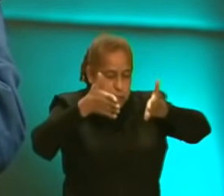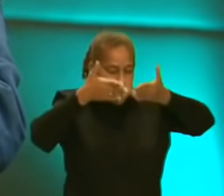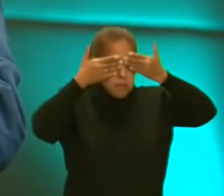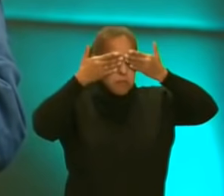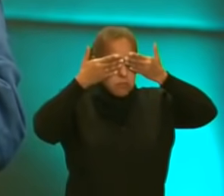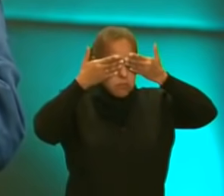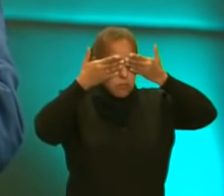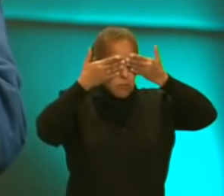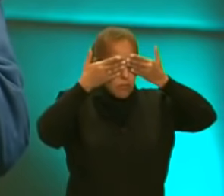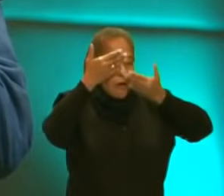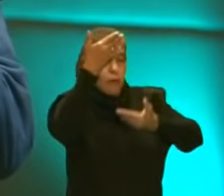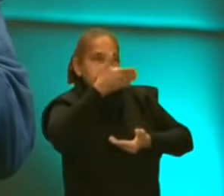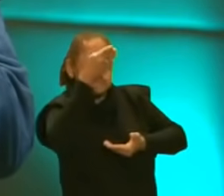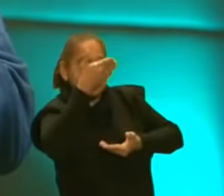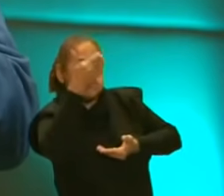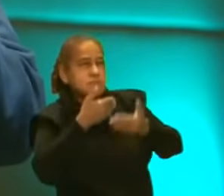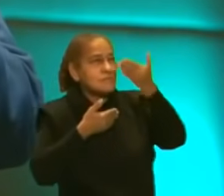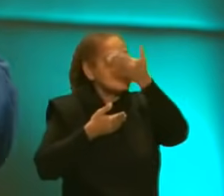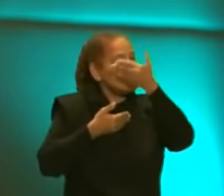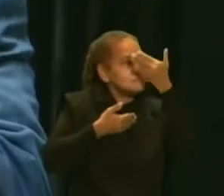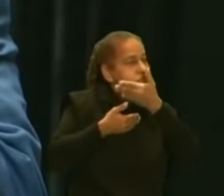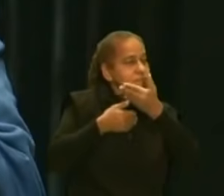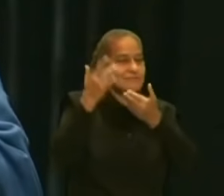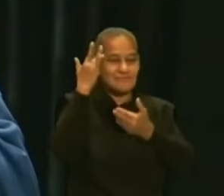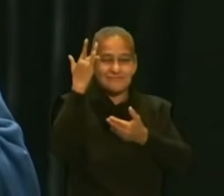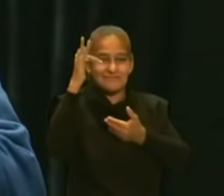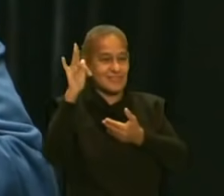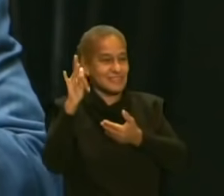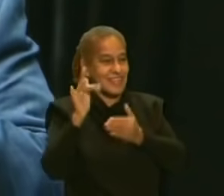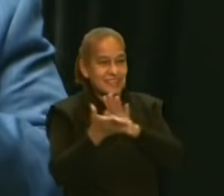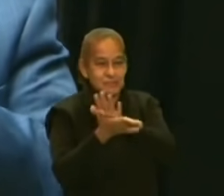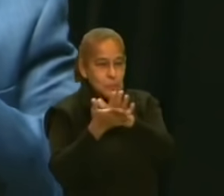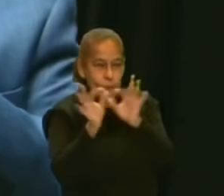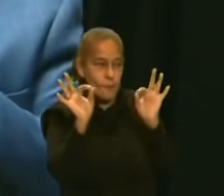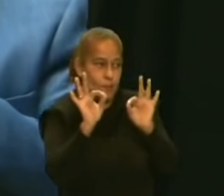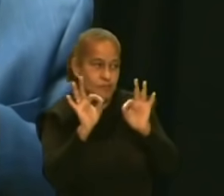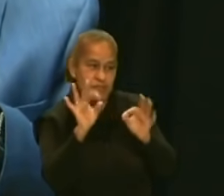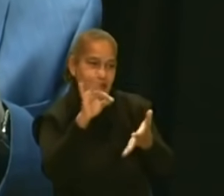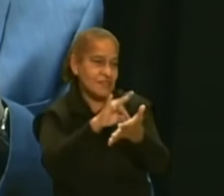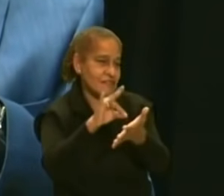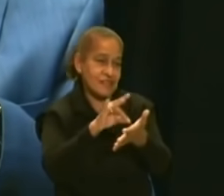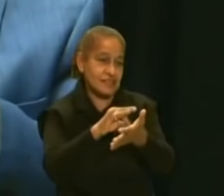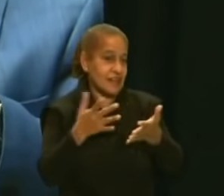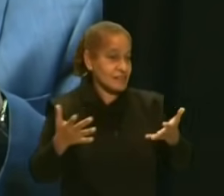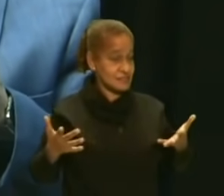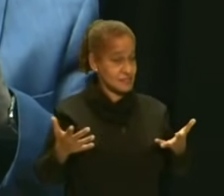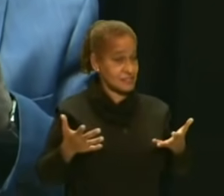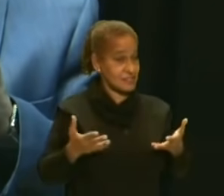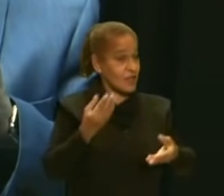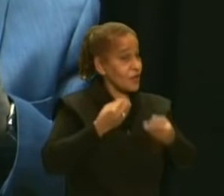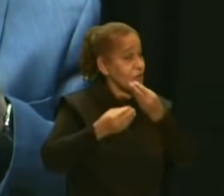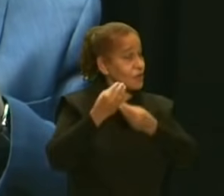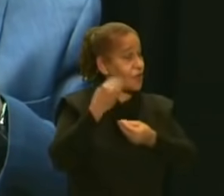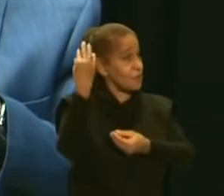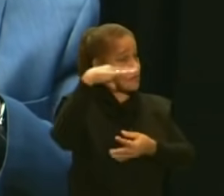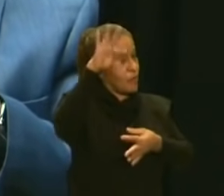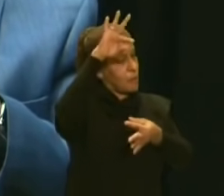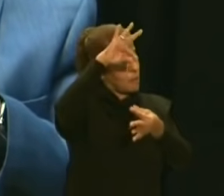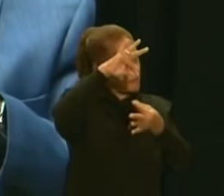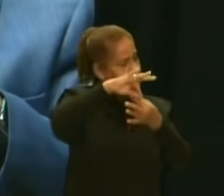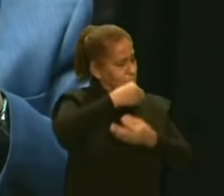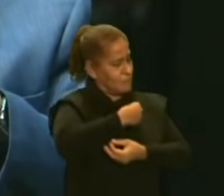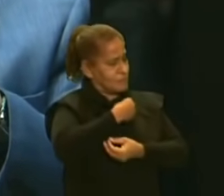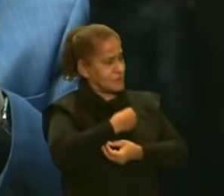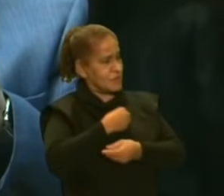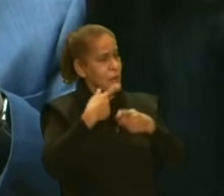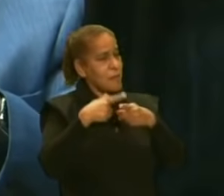olhos. E a gente não consegue interpretar a realidade direito, espiritualmente falando, porque